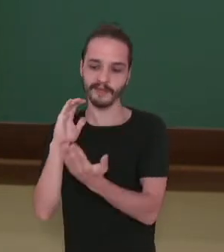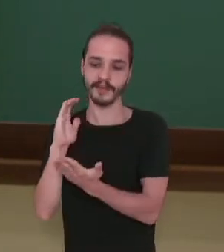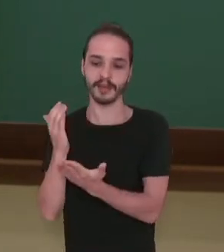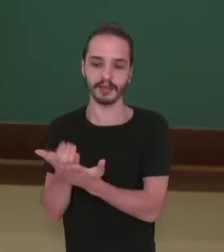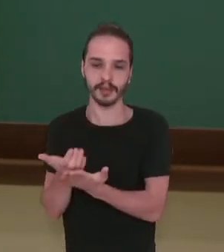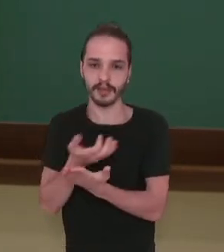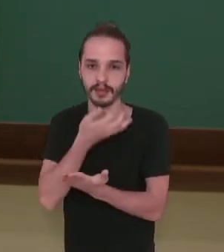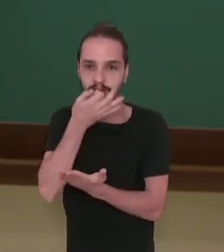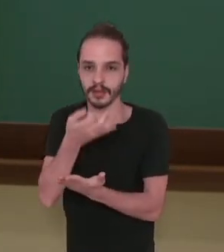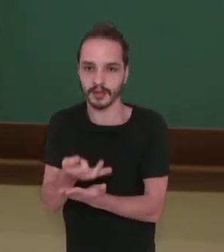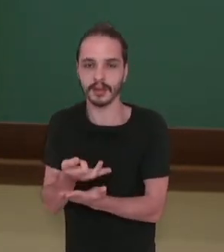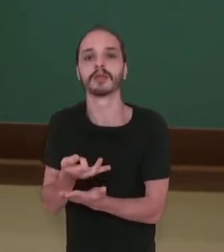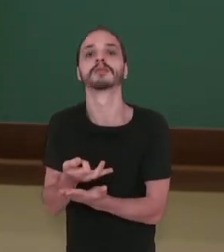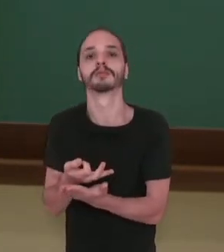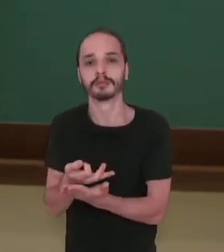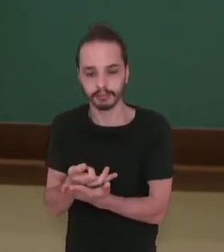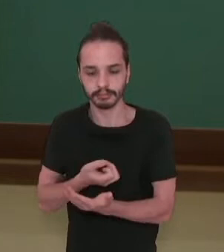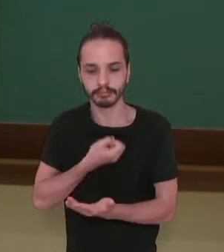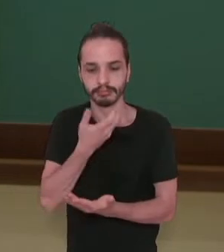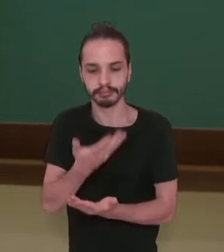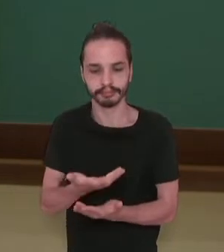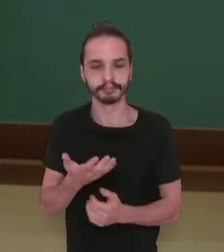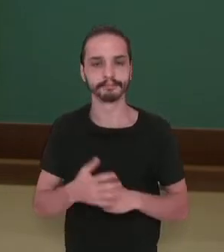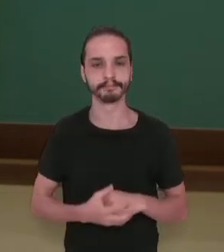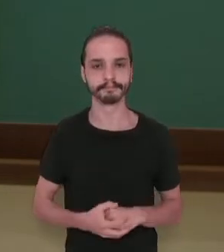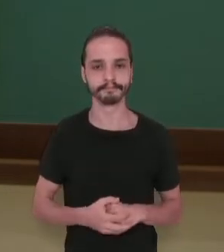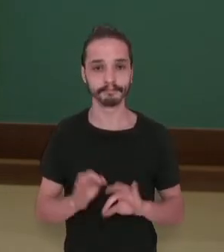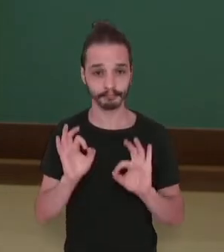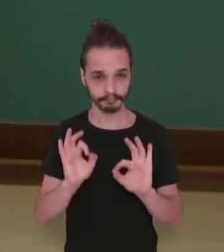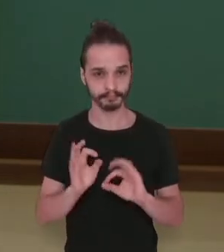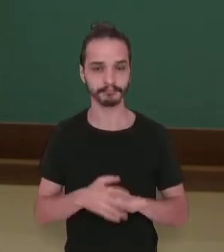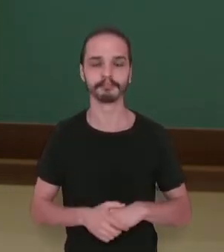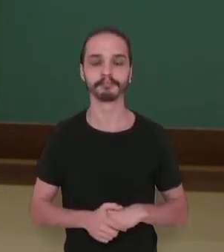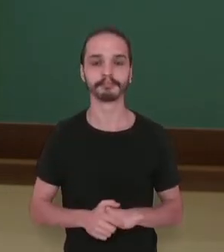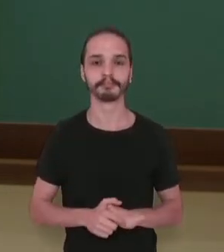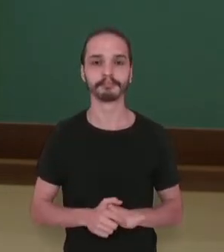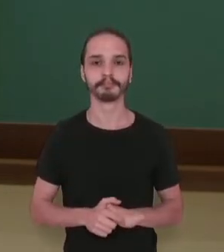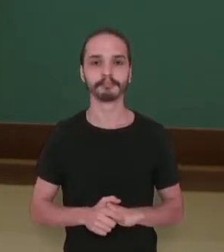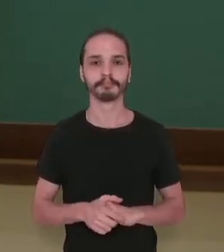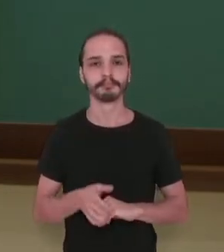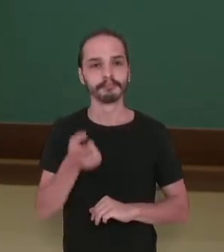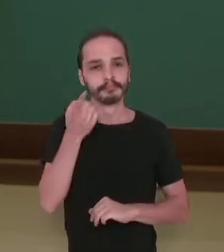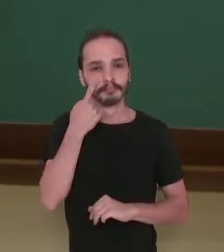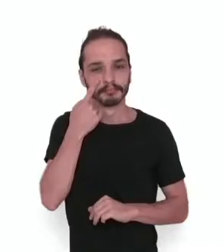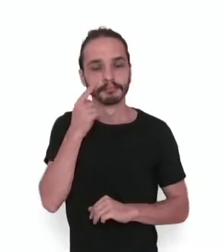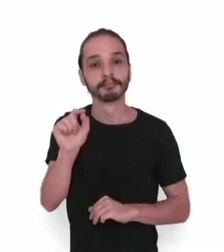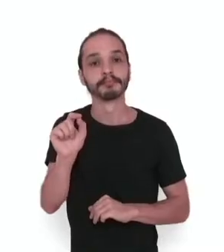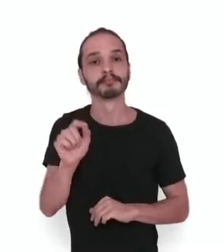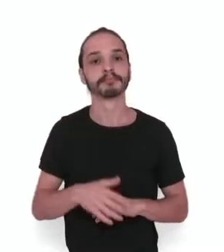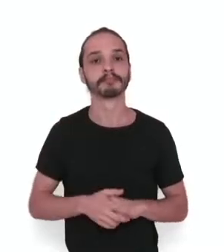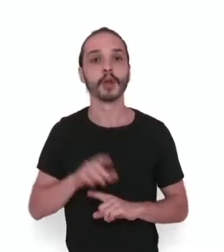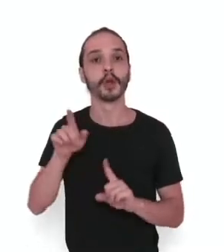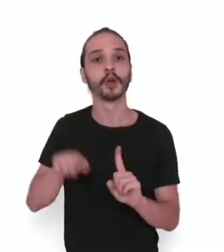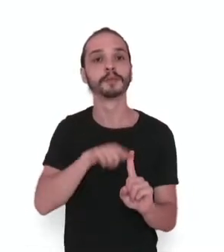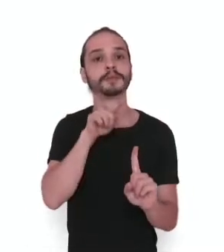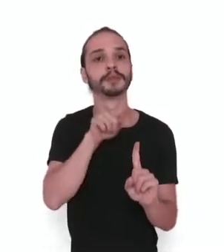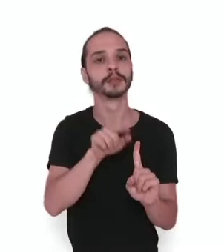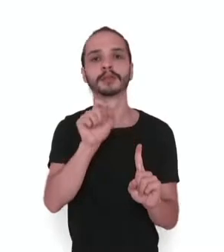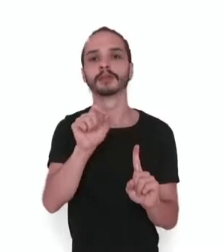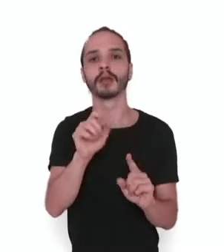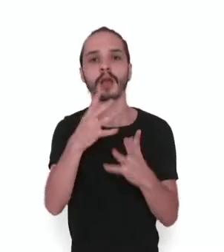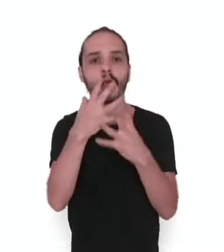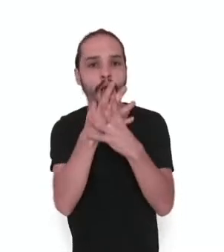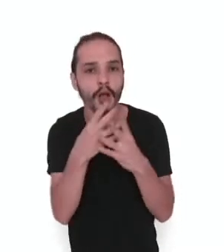pretende defender ao expressar a opinião, certo? Então vejam, a finalidade é o quê? Convencer o